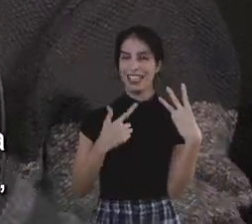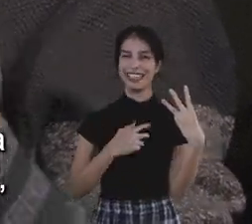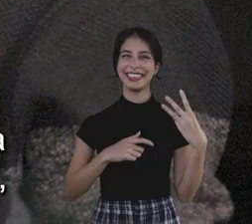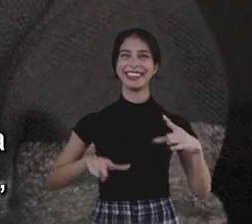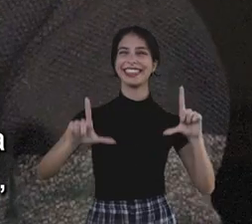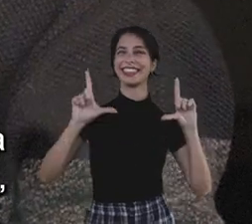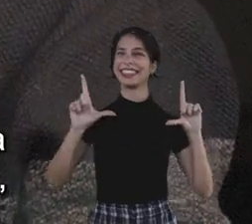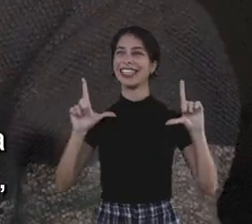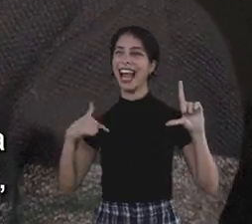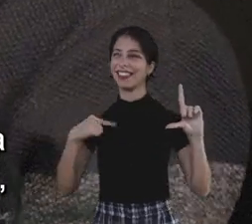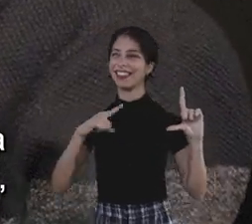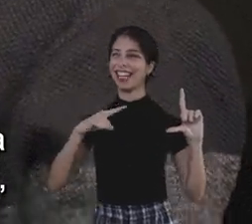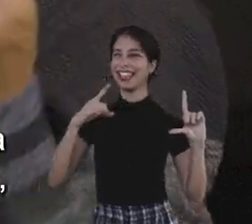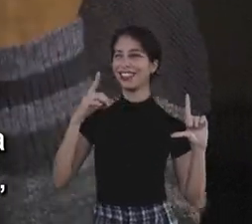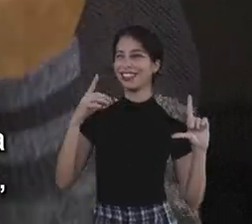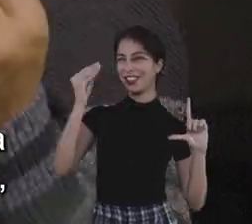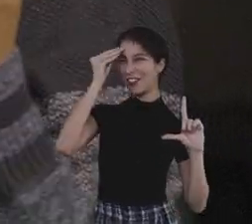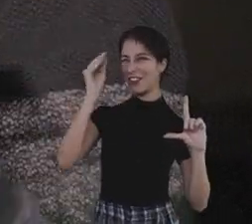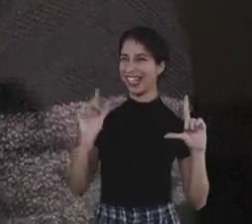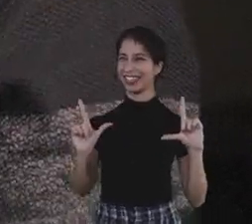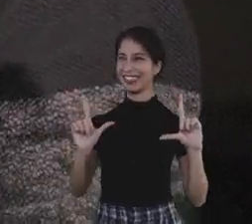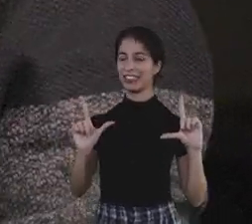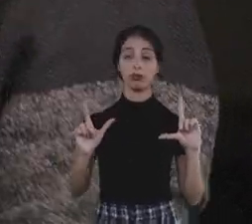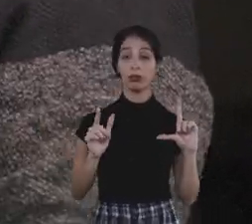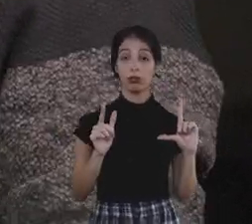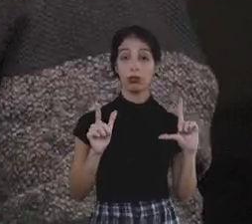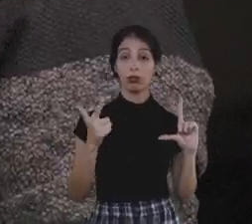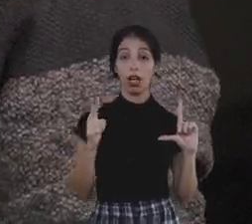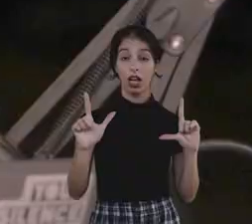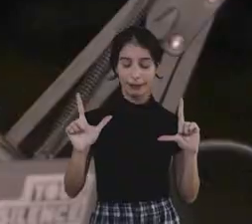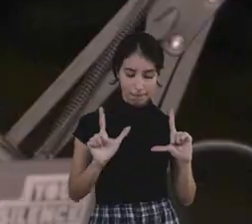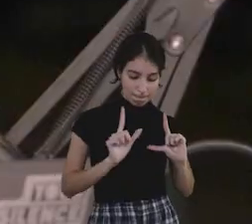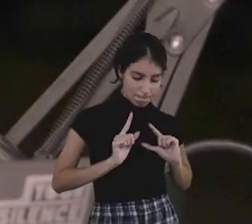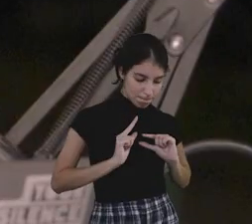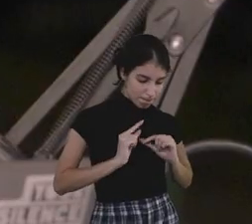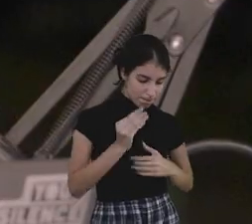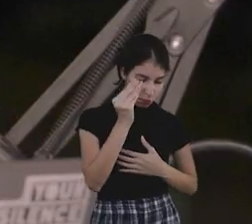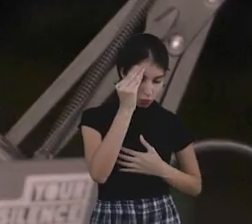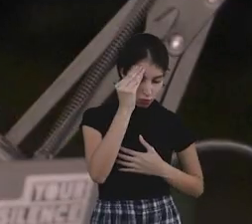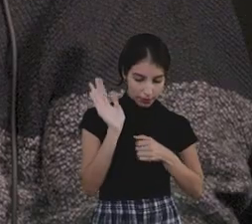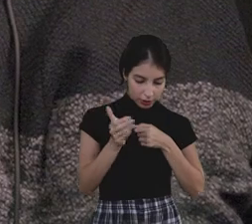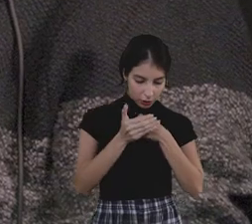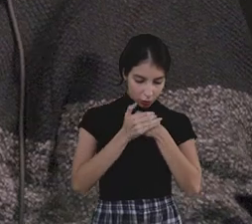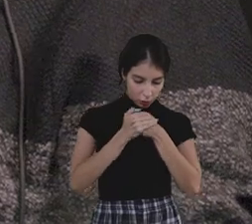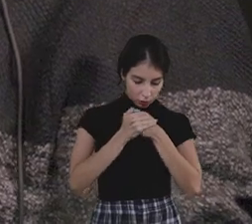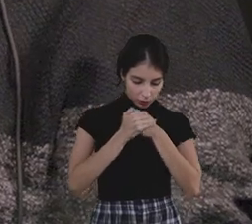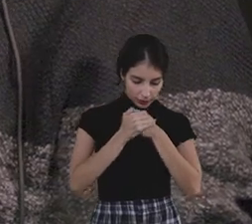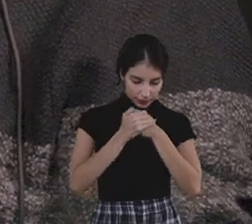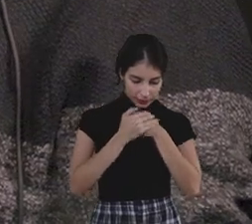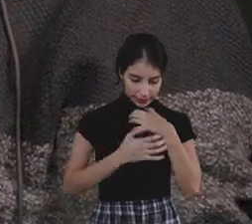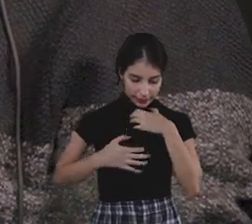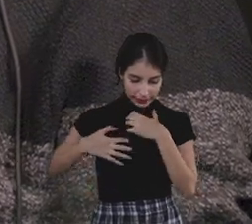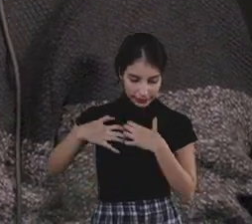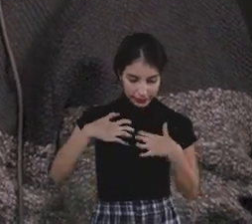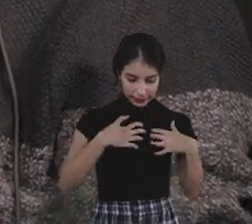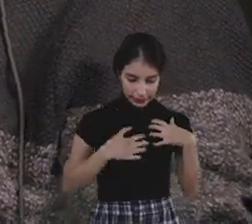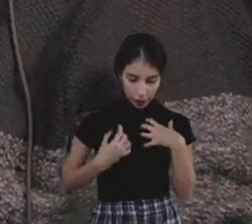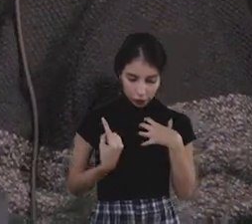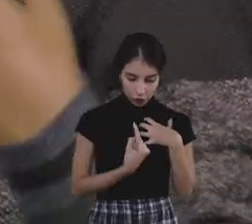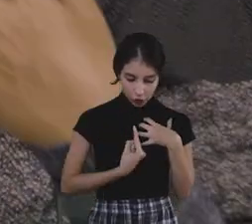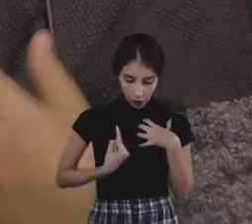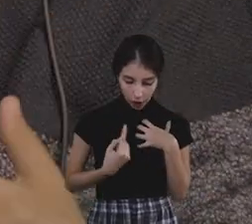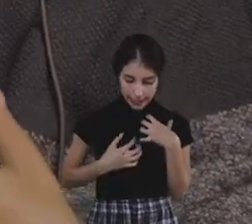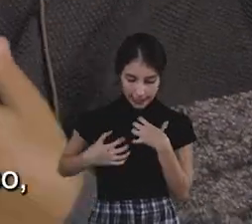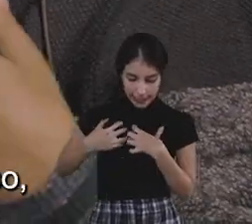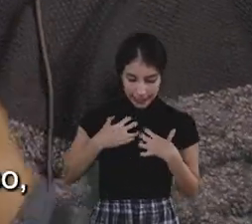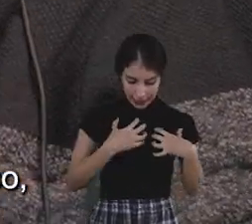sai com uma plaquinha dizendo eu tenho culpa eu tenho vergonha eu tenho medo a gente se esconde sim então esses sentimentos eles promovem